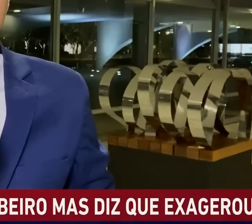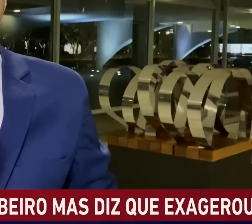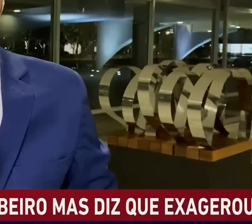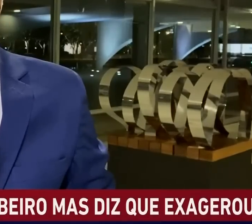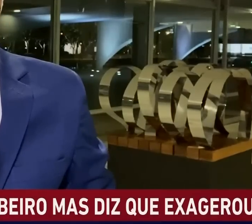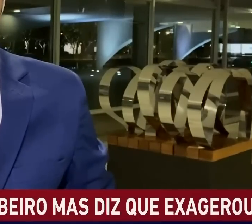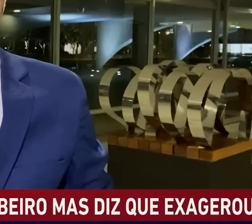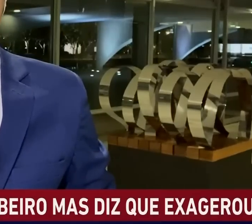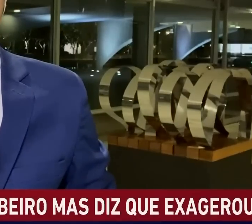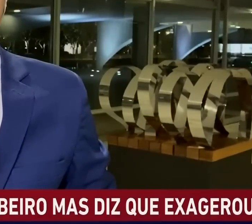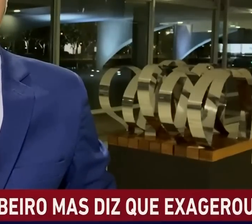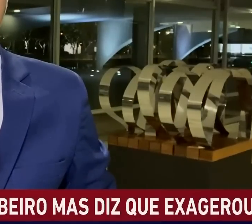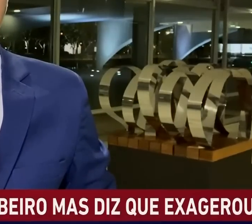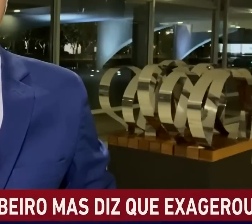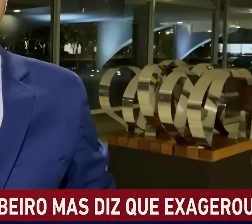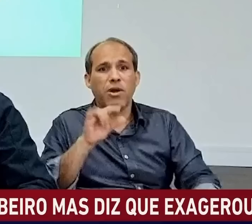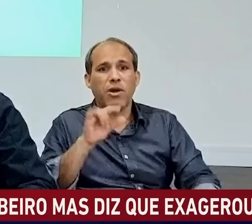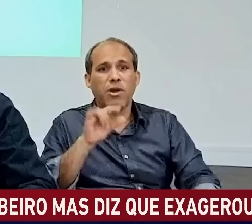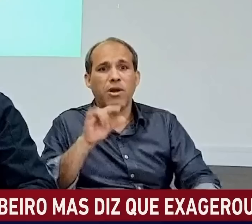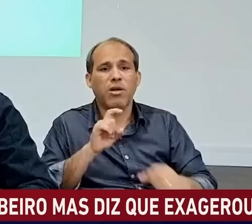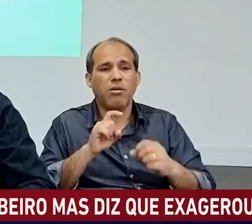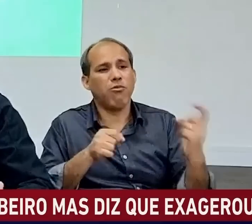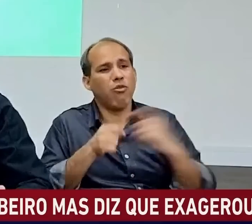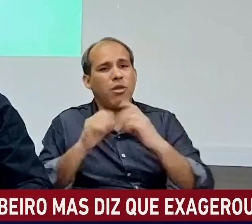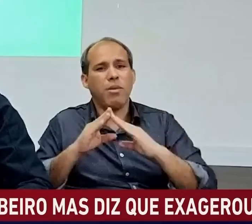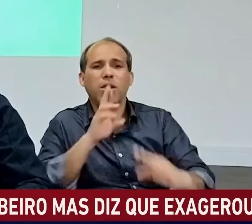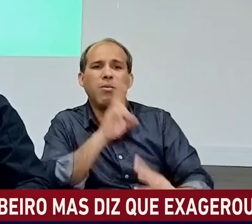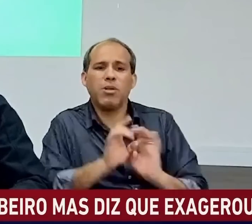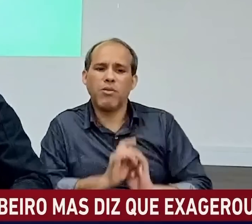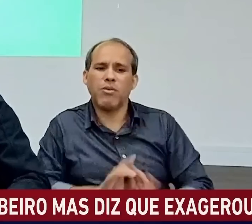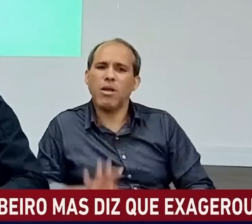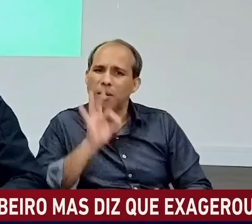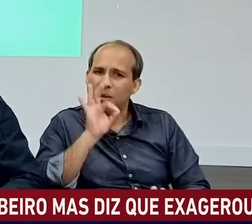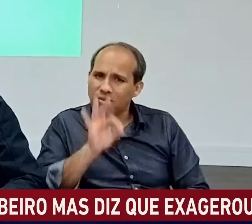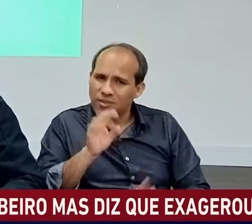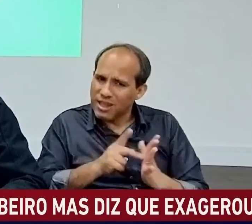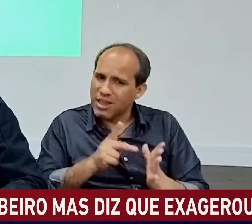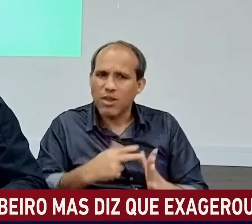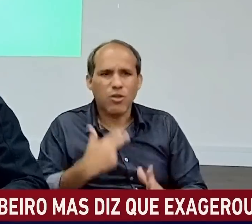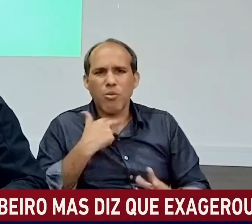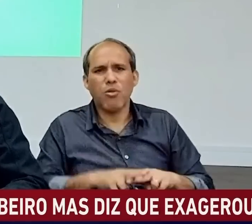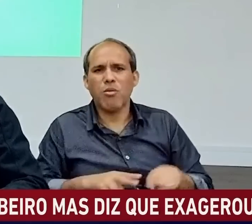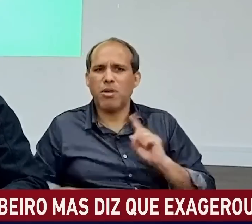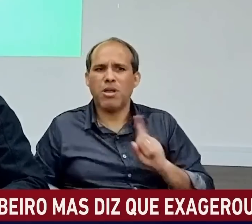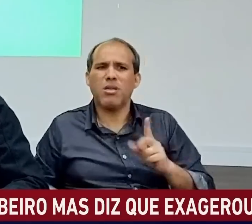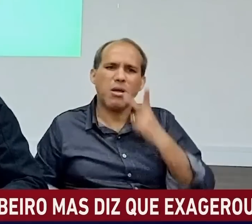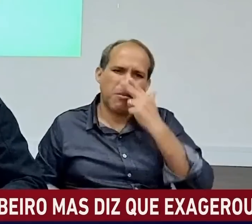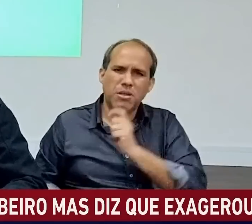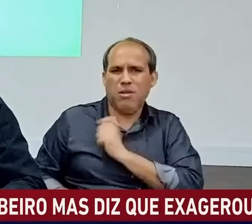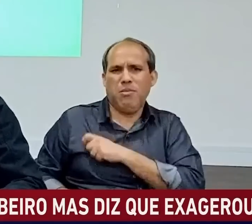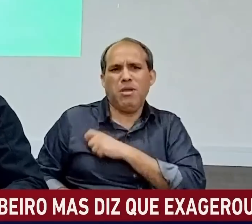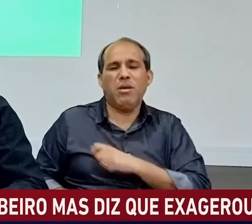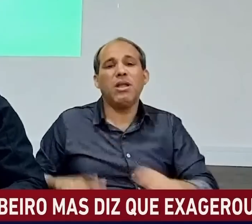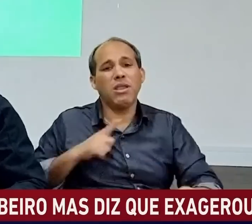ex-ministro após as eleições. Vamos ouvir. Nem devia ter sido preso. E olha a maldade. Tem a